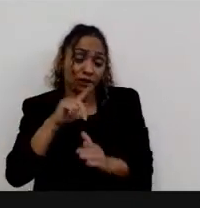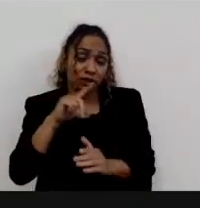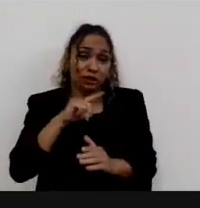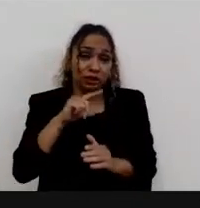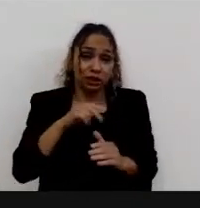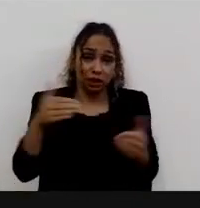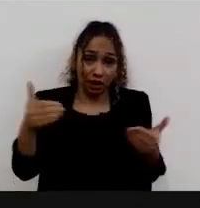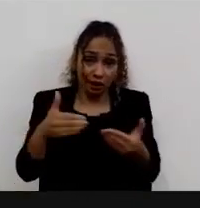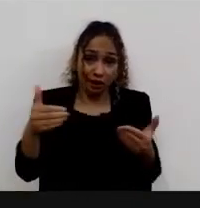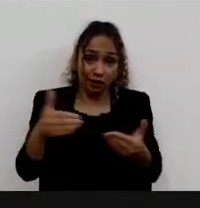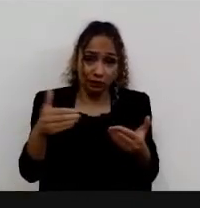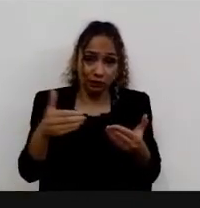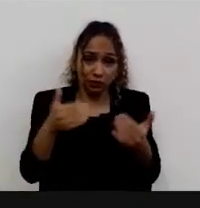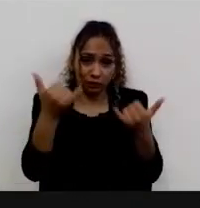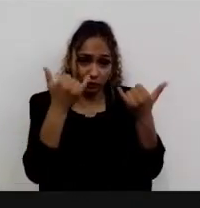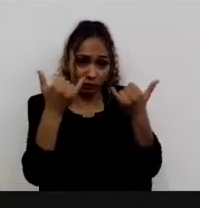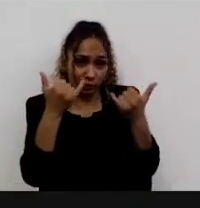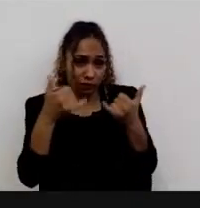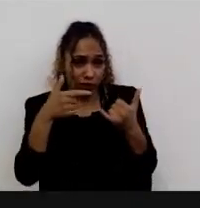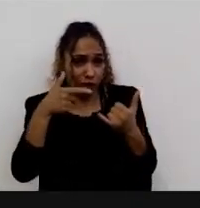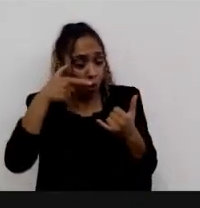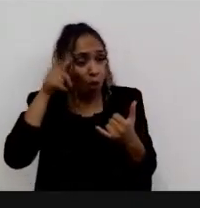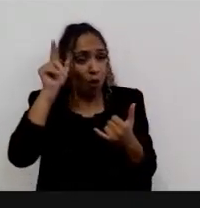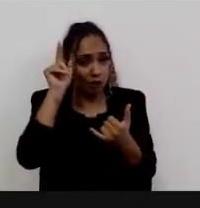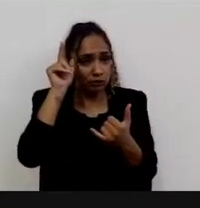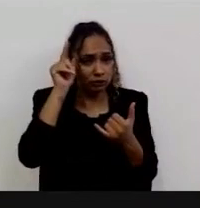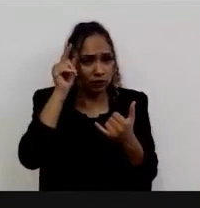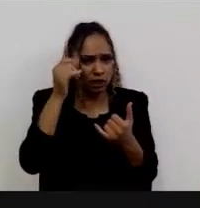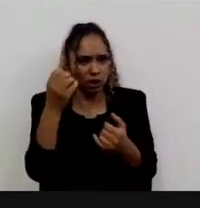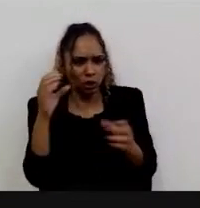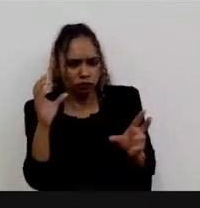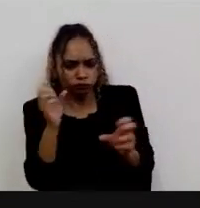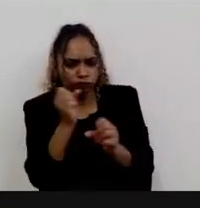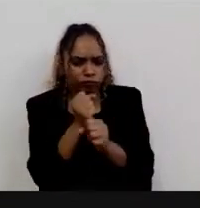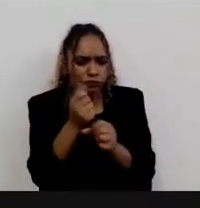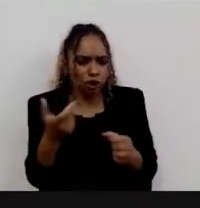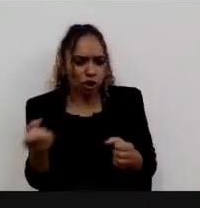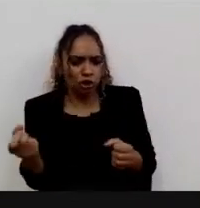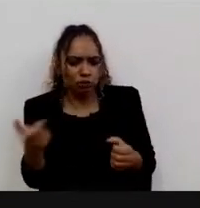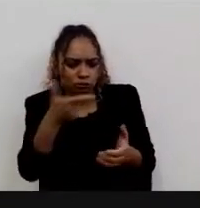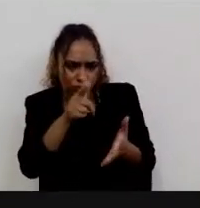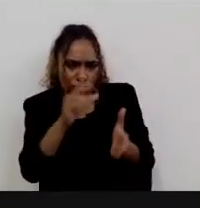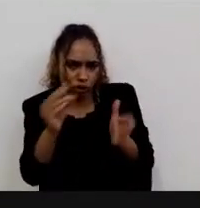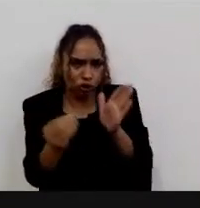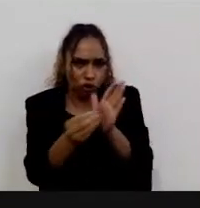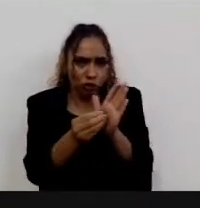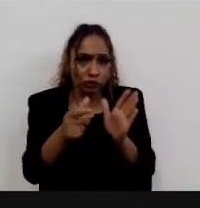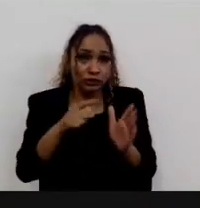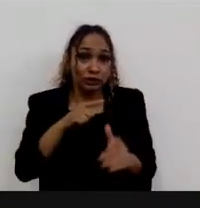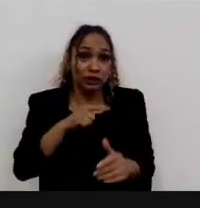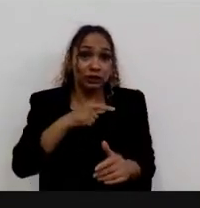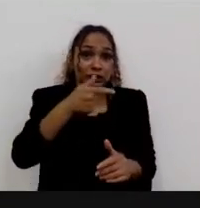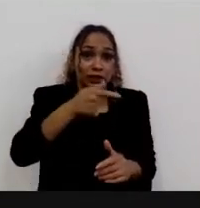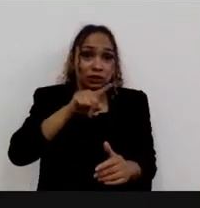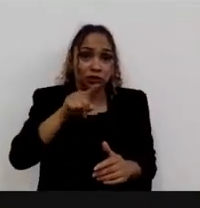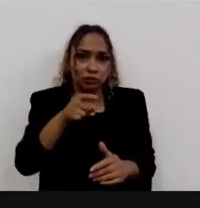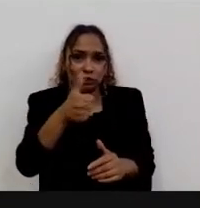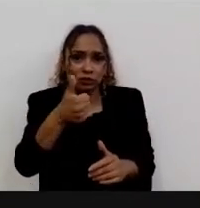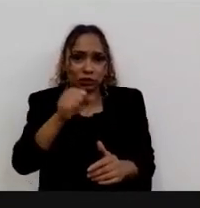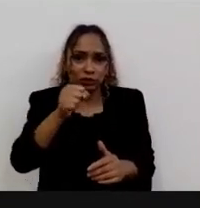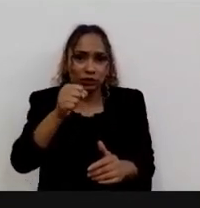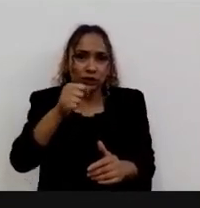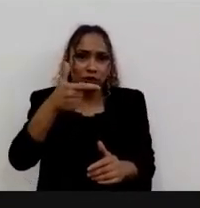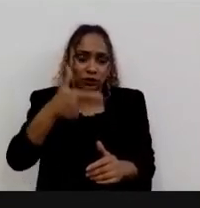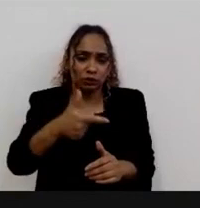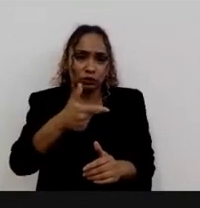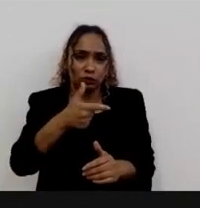Existem atualmente, dados de ontem, né, atualizei ontem esses números, mas existem atualmente 7.182 matérias em tramitação no